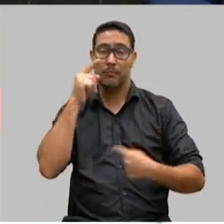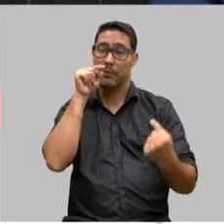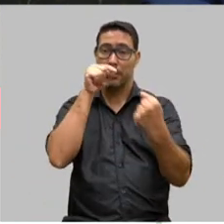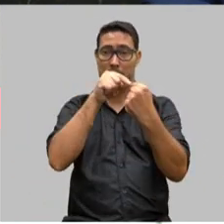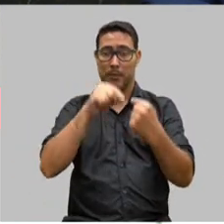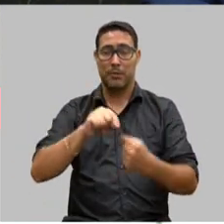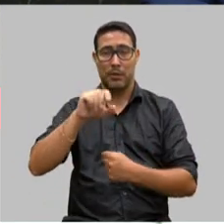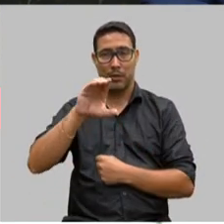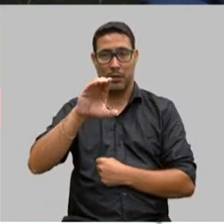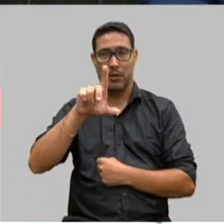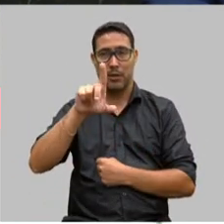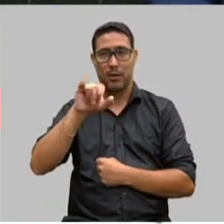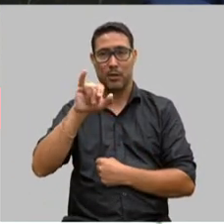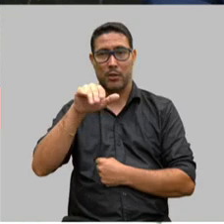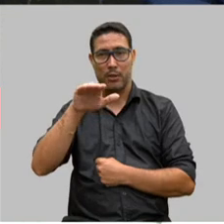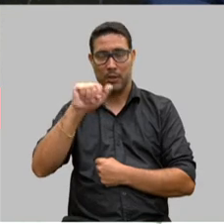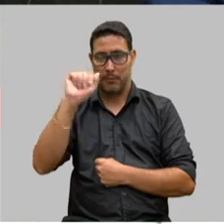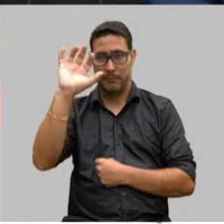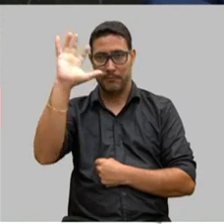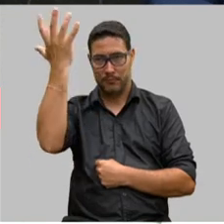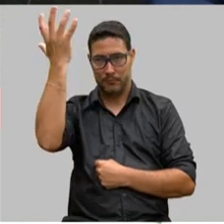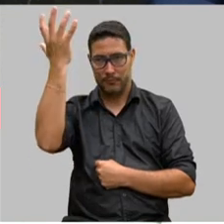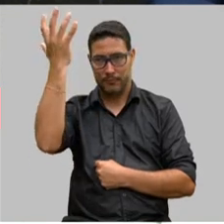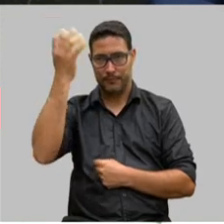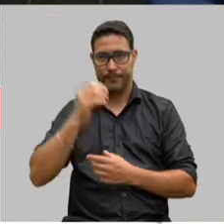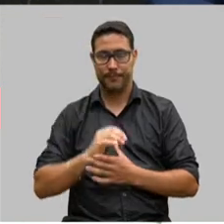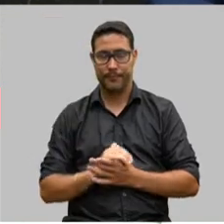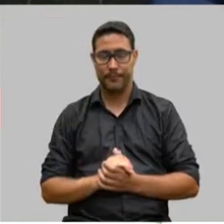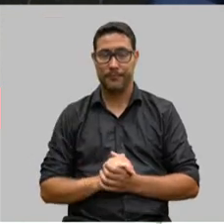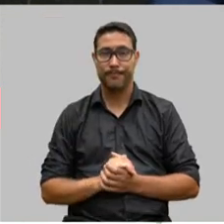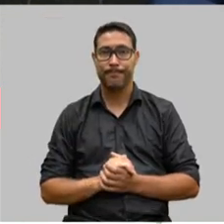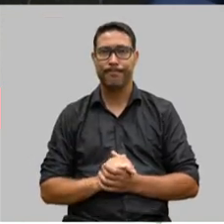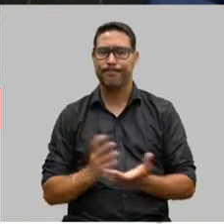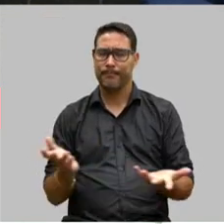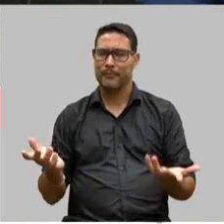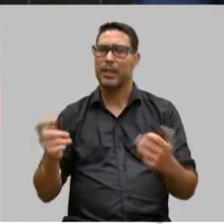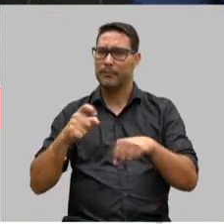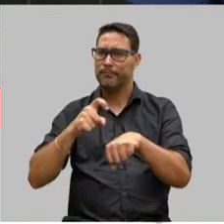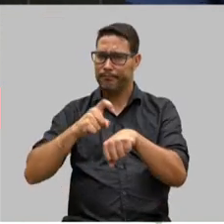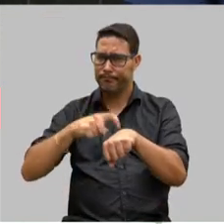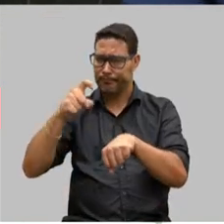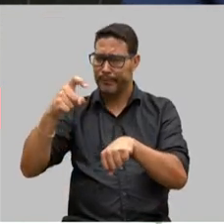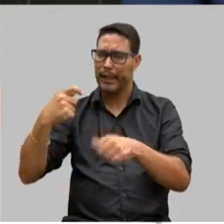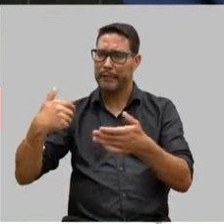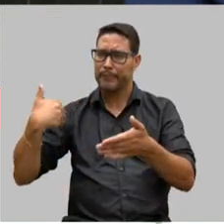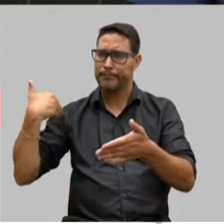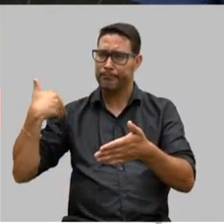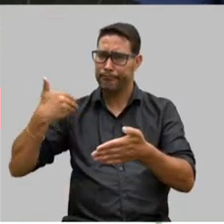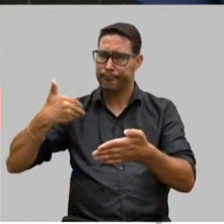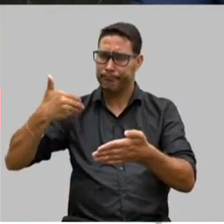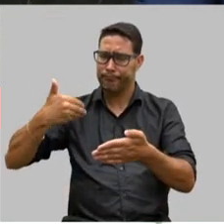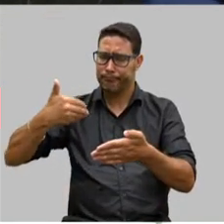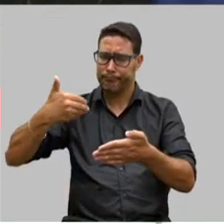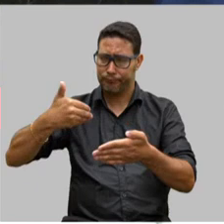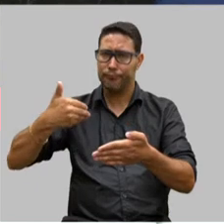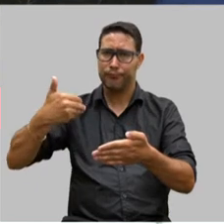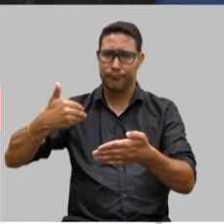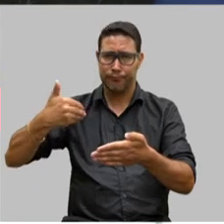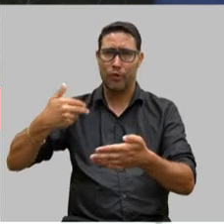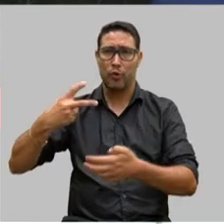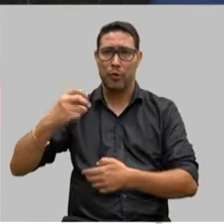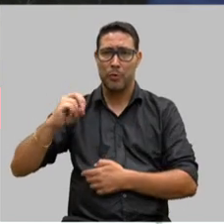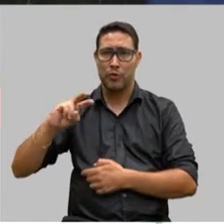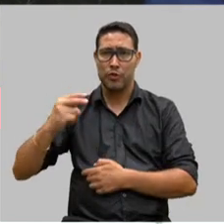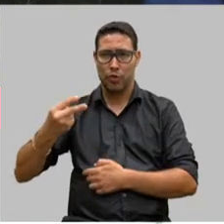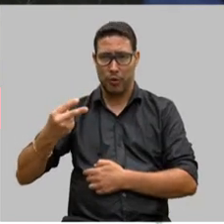Bem, nós, há algum tempo, resgatamos, né, desde 2022, para ser mais precisa, a agenda